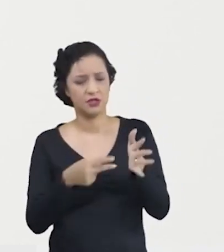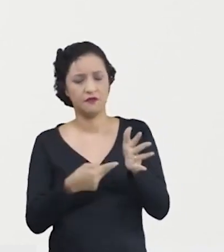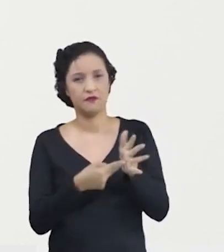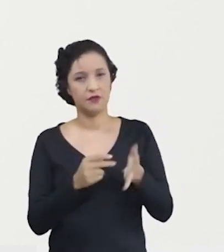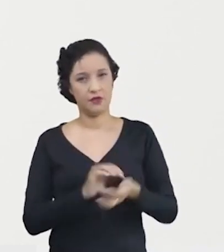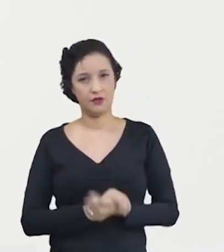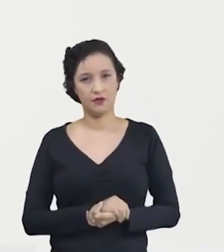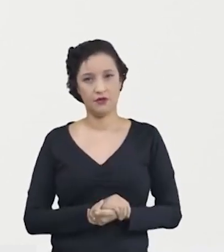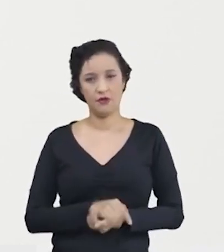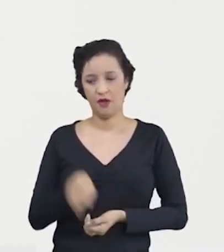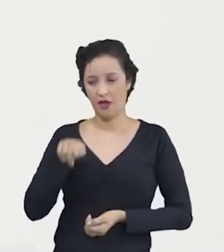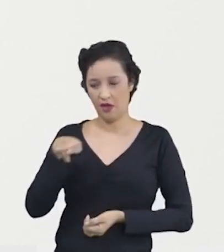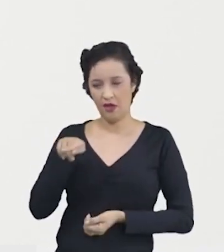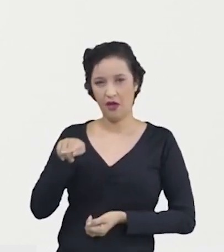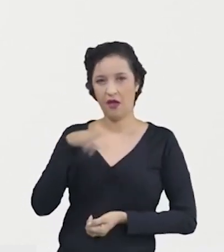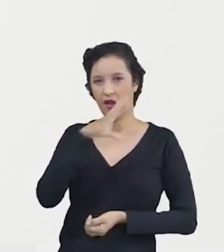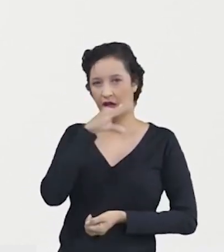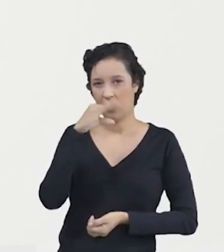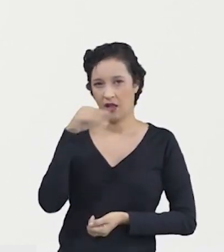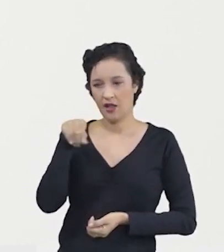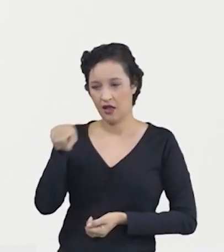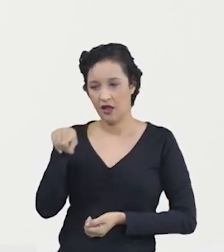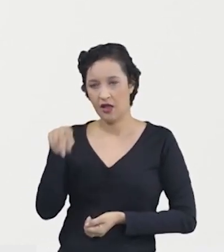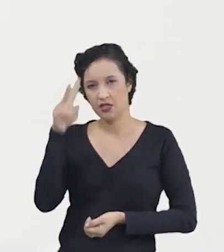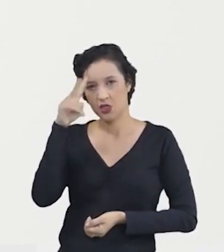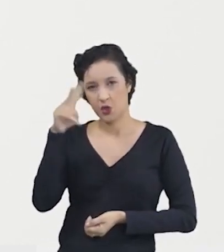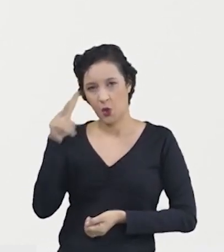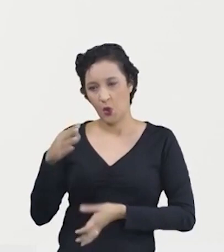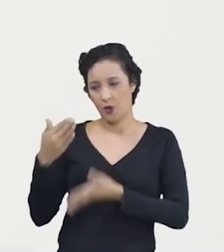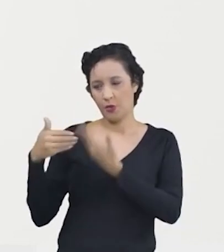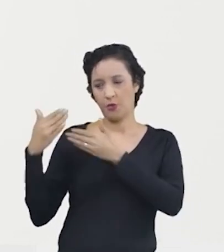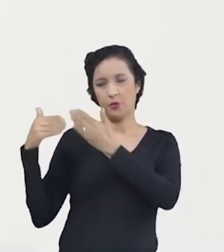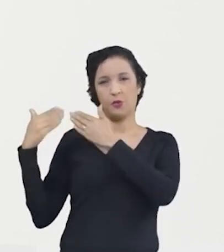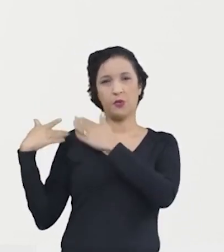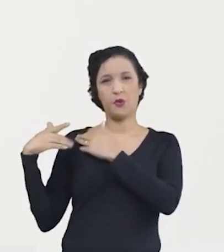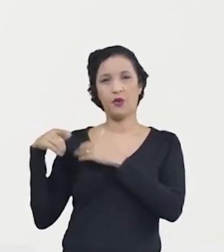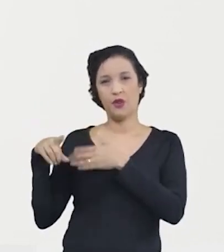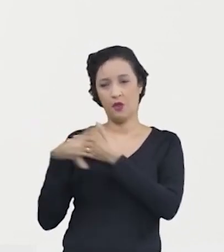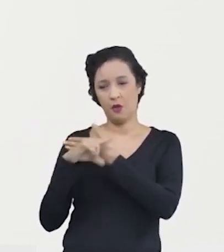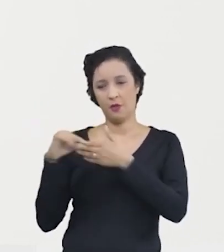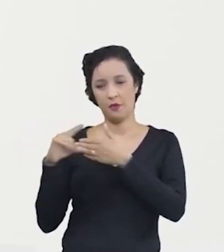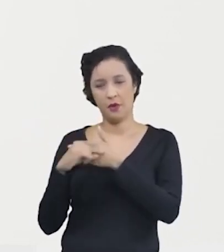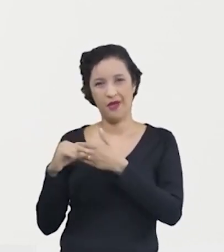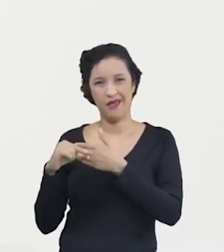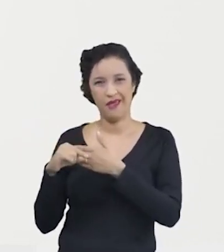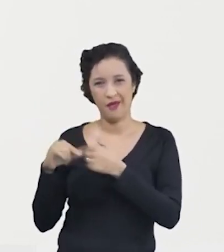do autor da letra da música foi transformada por meio de mágica em lenha?